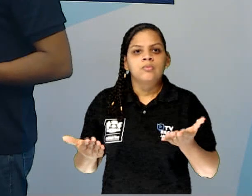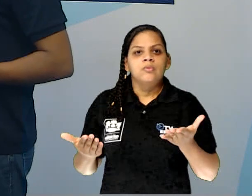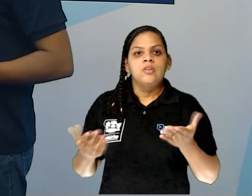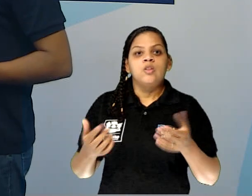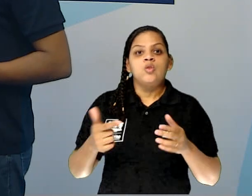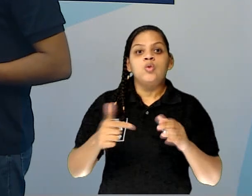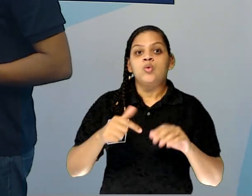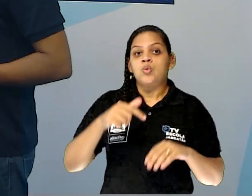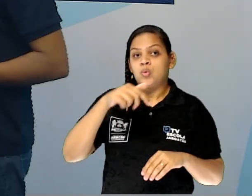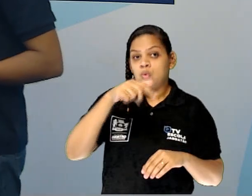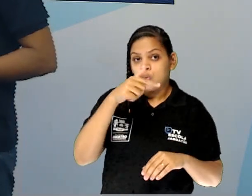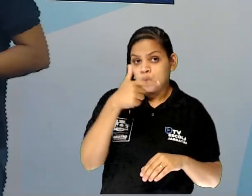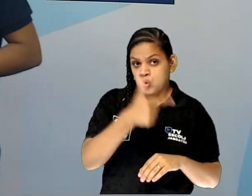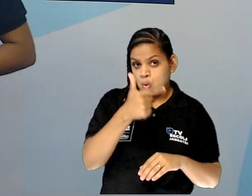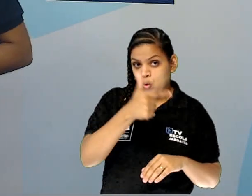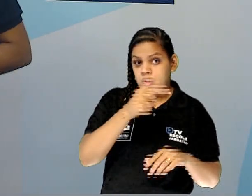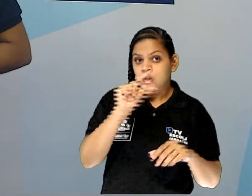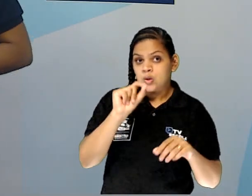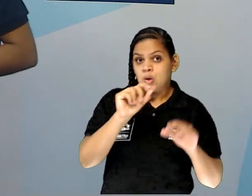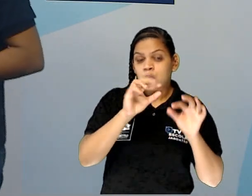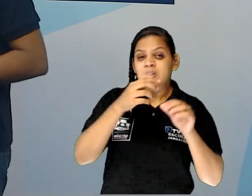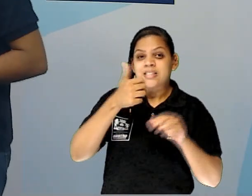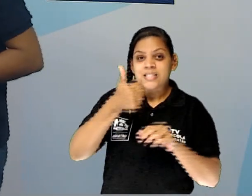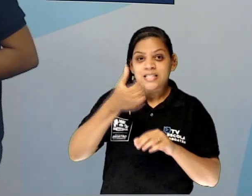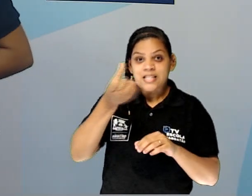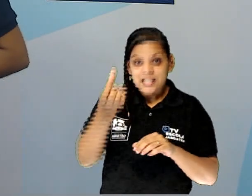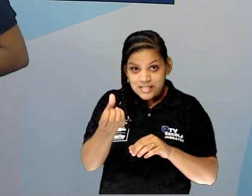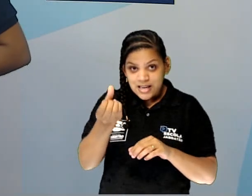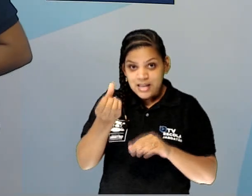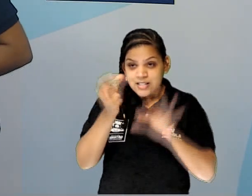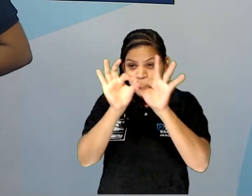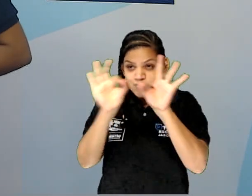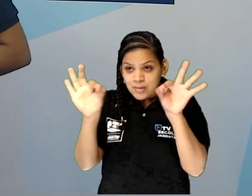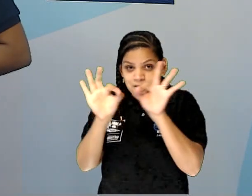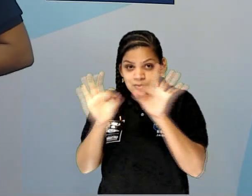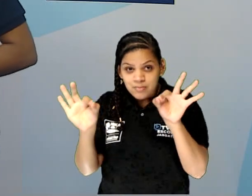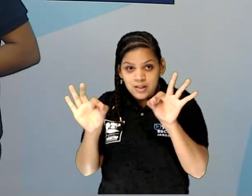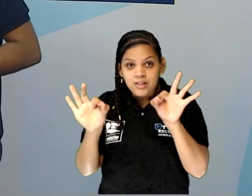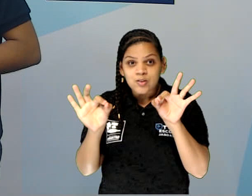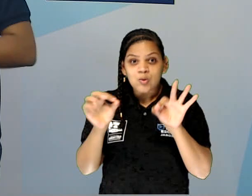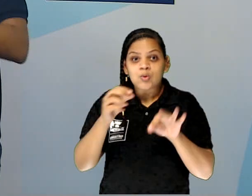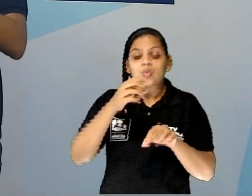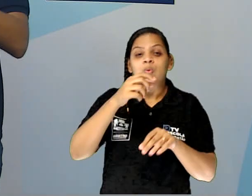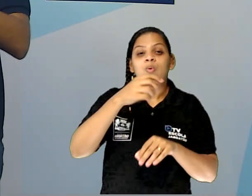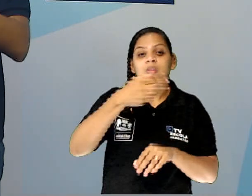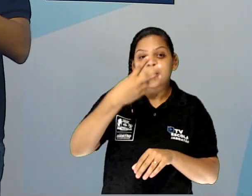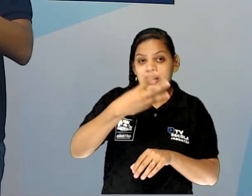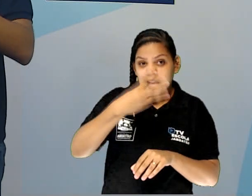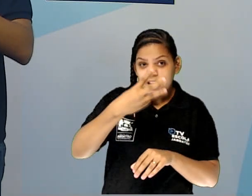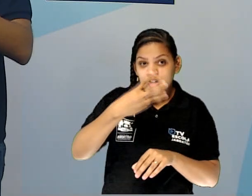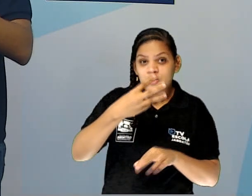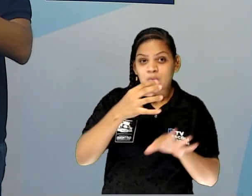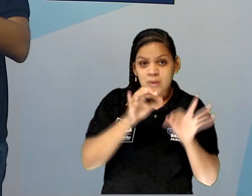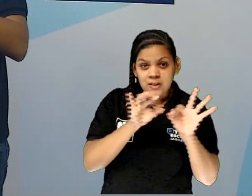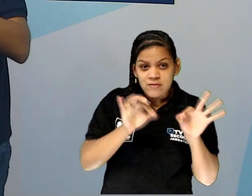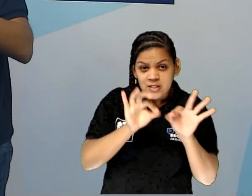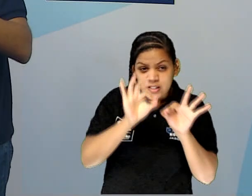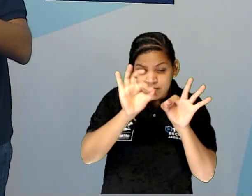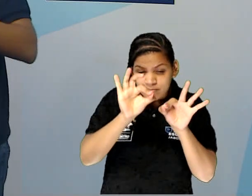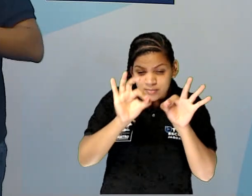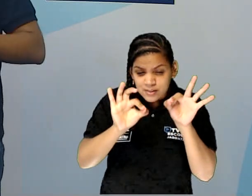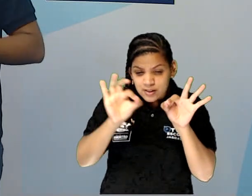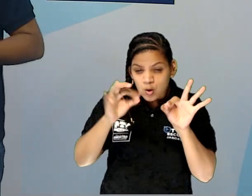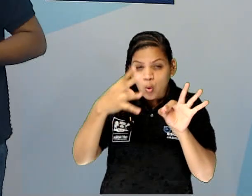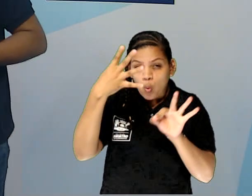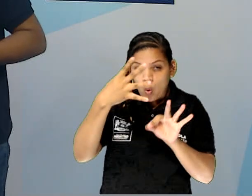16 segmentos. No nível 3, eu vou pegar cada segmento desse e fazer de novo. Dividir em 4 segmentos. Cada